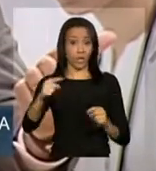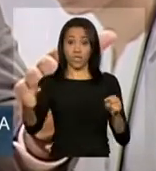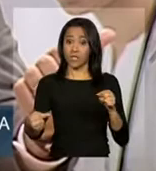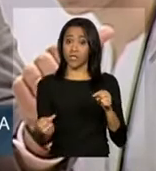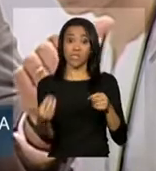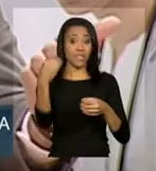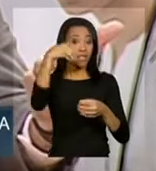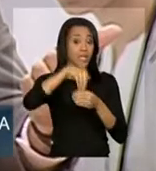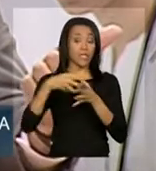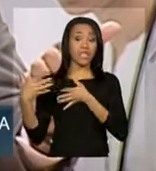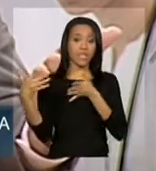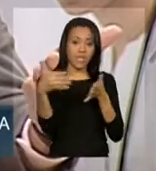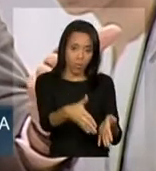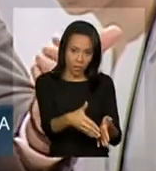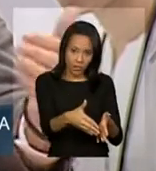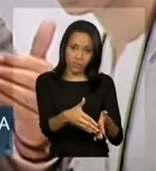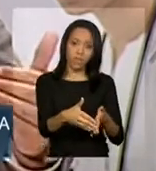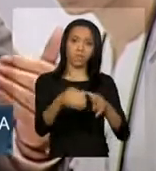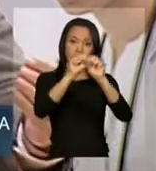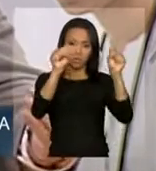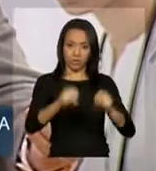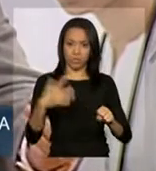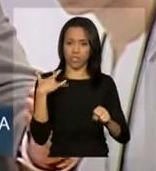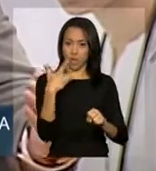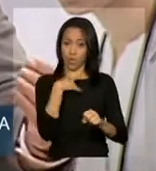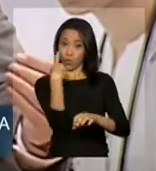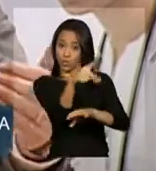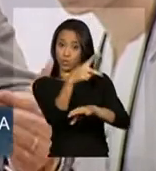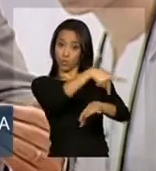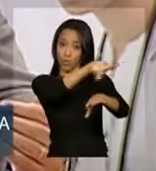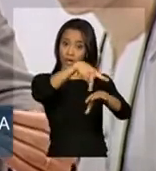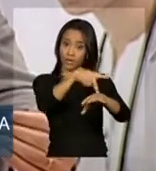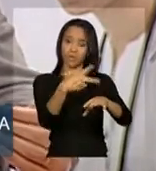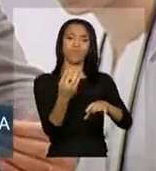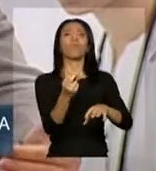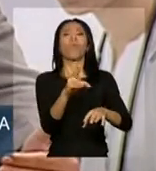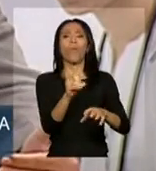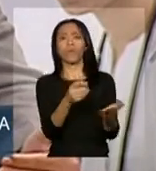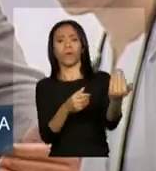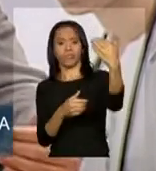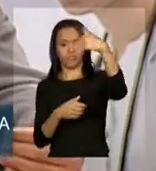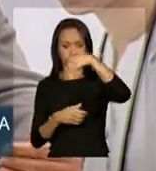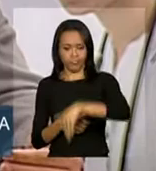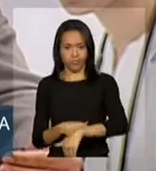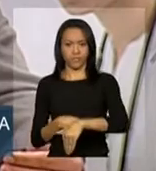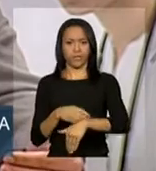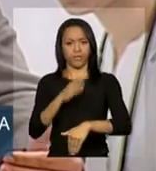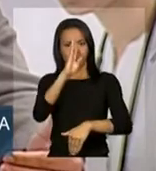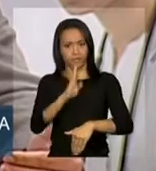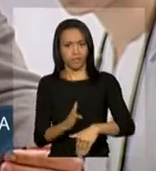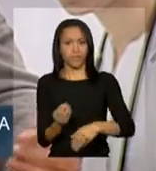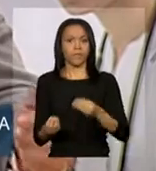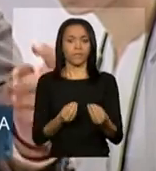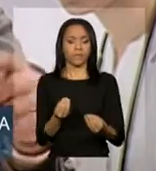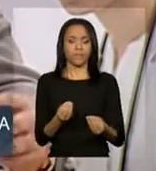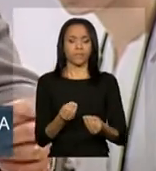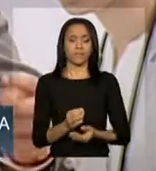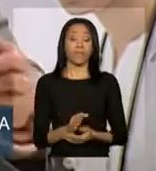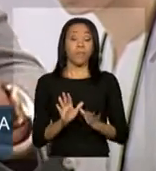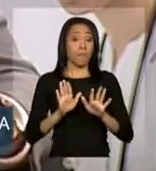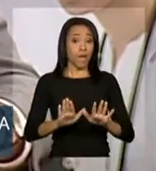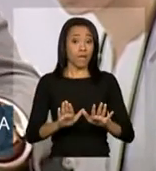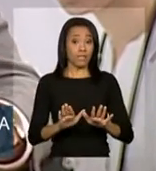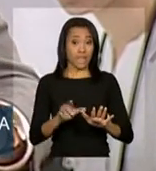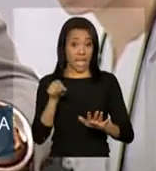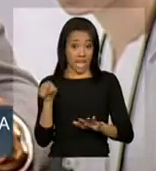saúde daquele país portanto não estariam nesse critério de est em país com recrutando médico com país menos que 1.8 porém eles